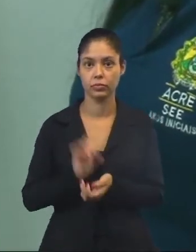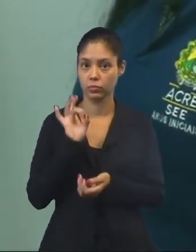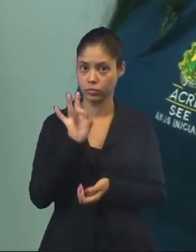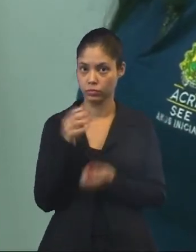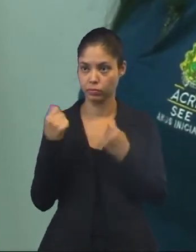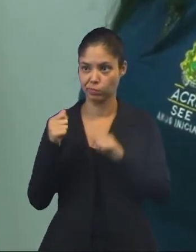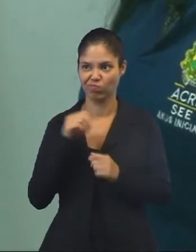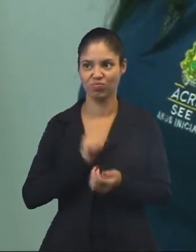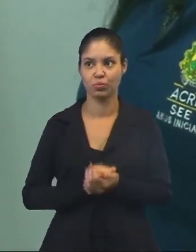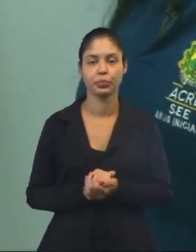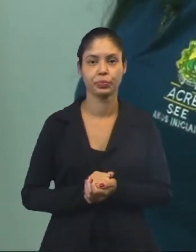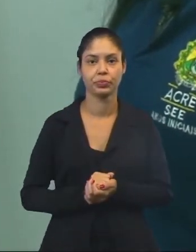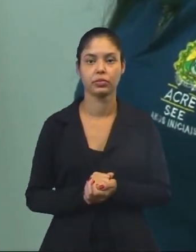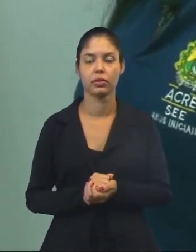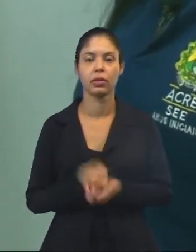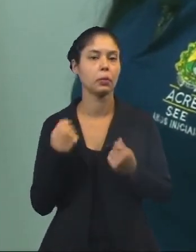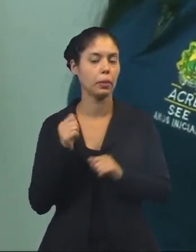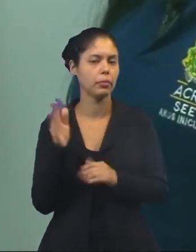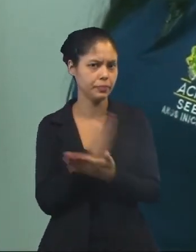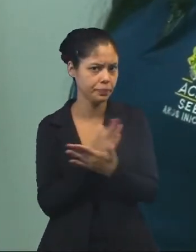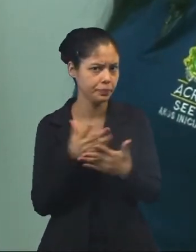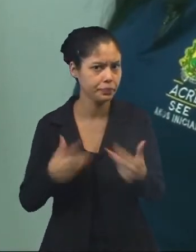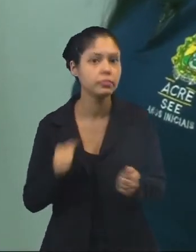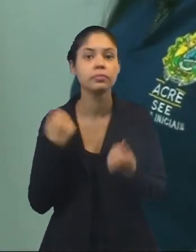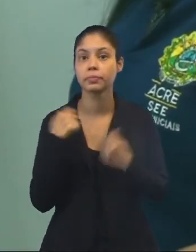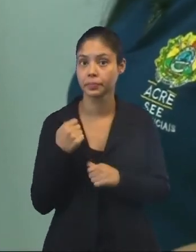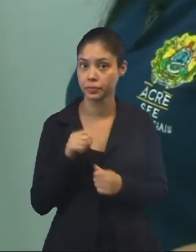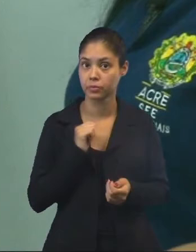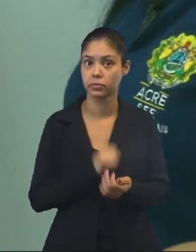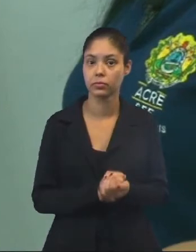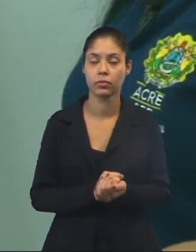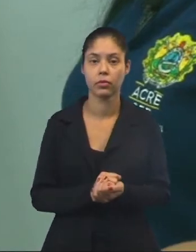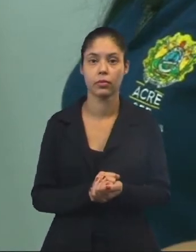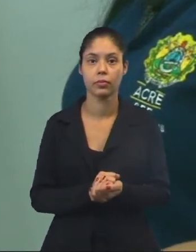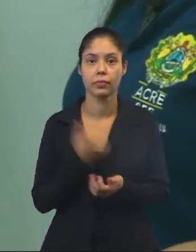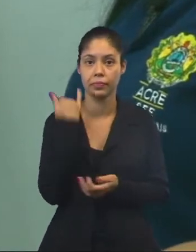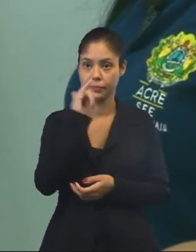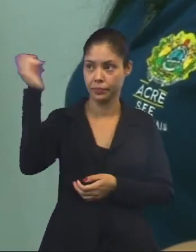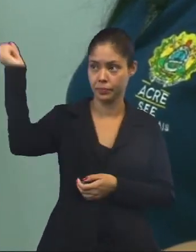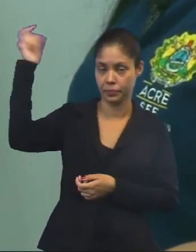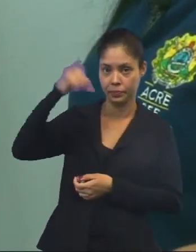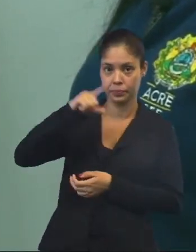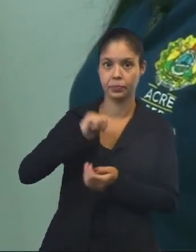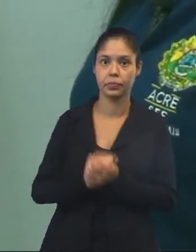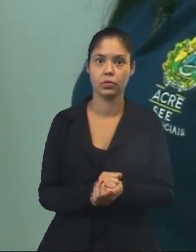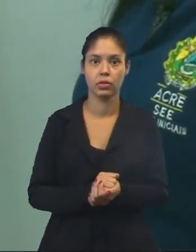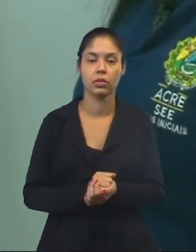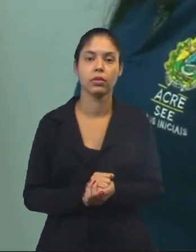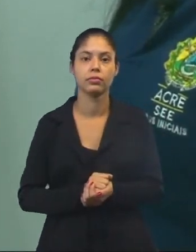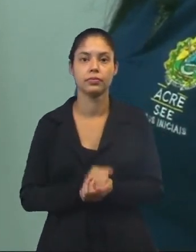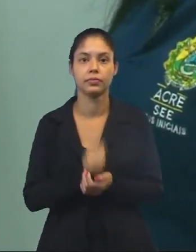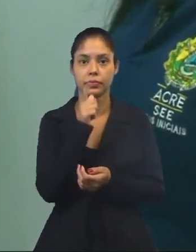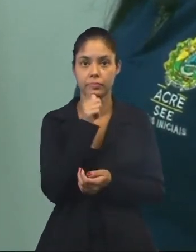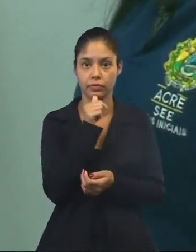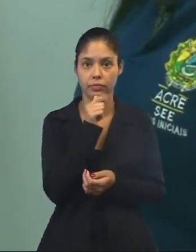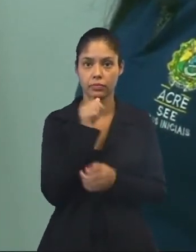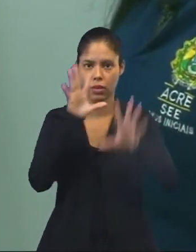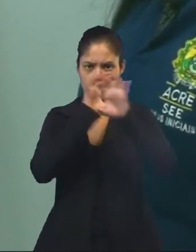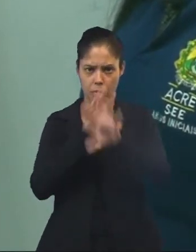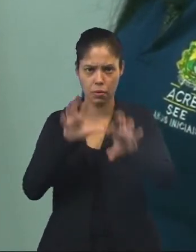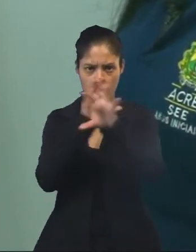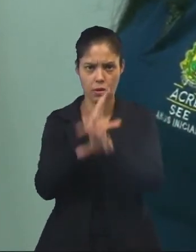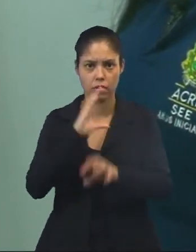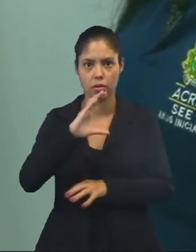precisa desses elementos, tá? Ah, ela precisa de alguma coisa? Precisa. Ela precisa da energia solar, luz do sol, gás